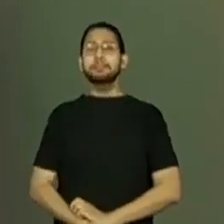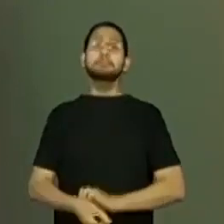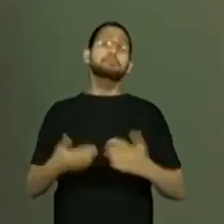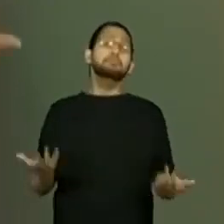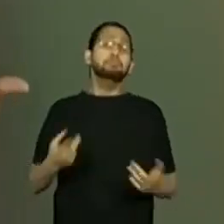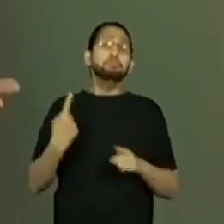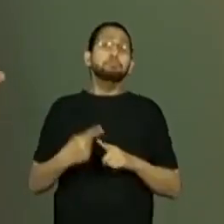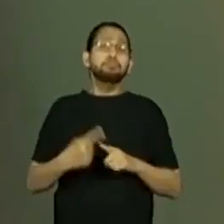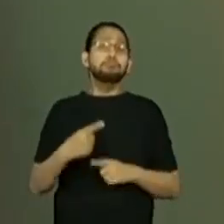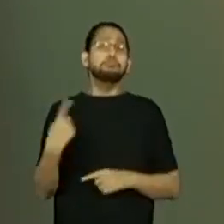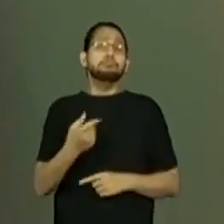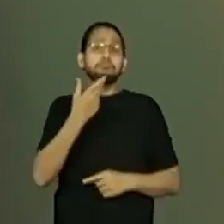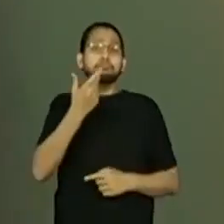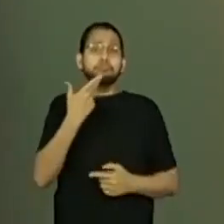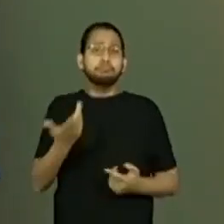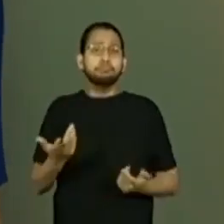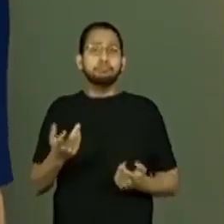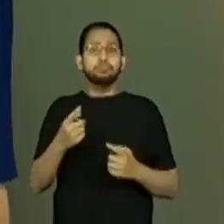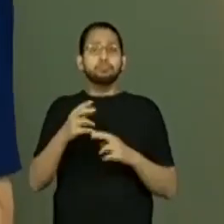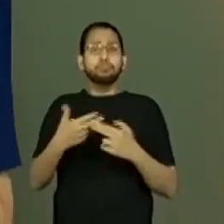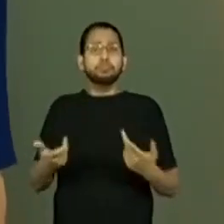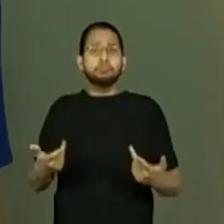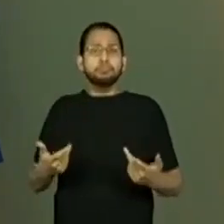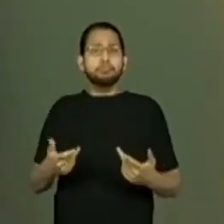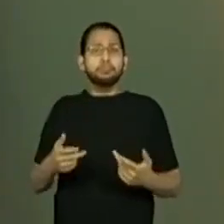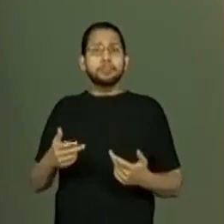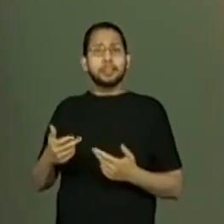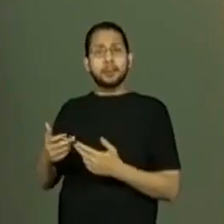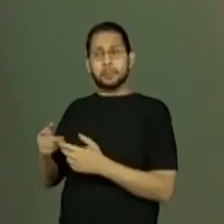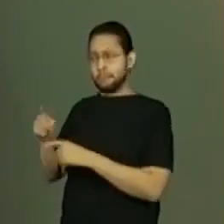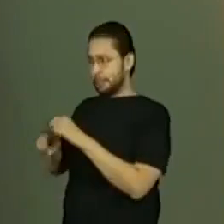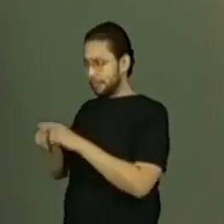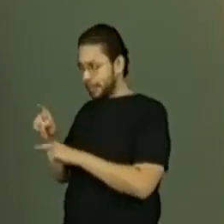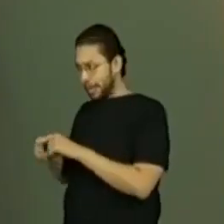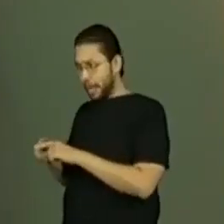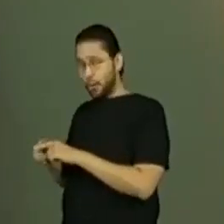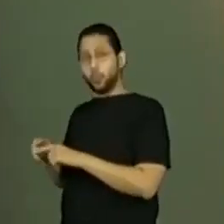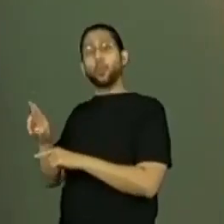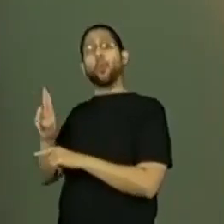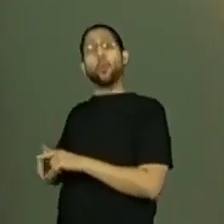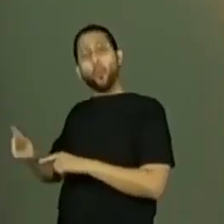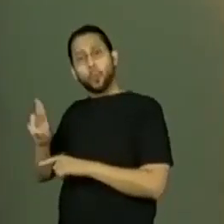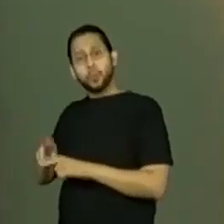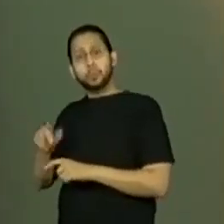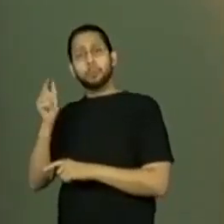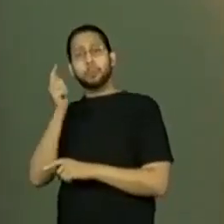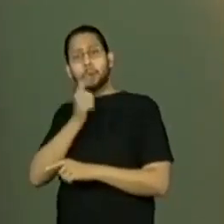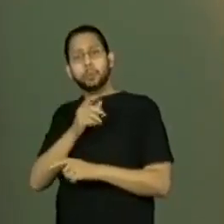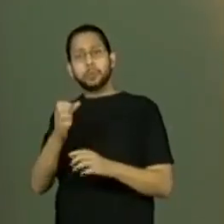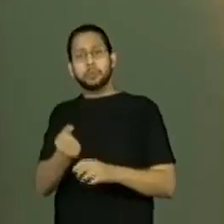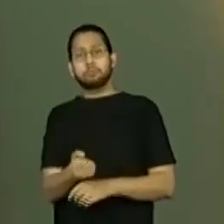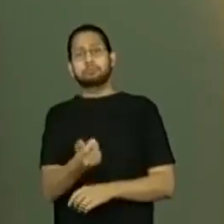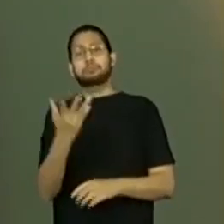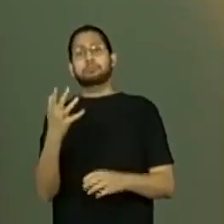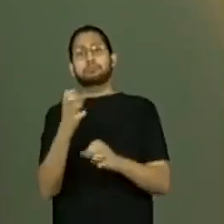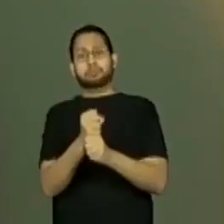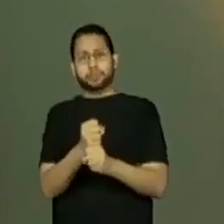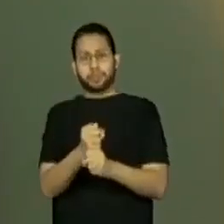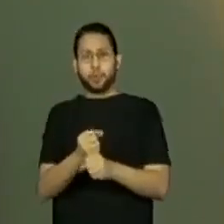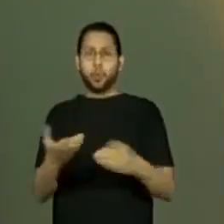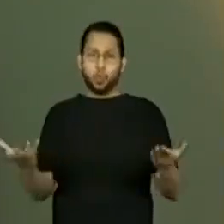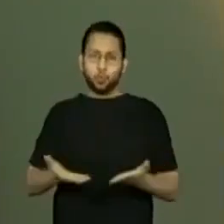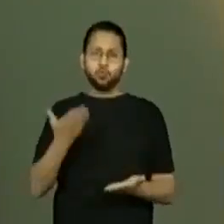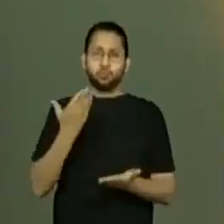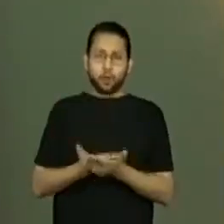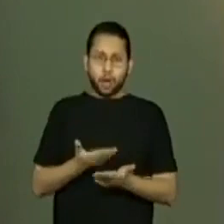por que a gente está falando de instrumentos de medida? Porque a nossa aula hoje vai tratar sobre unidades de